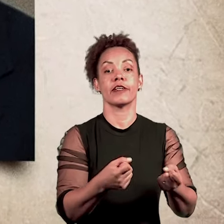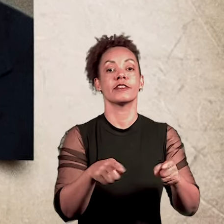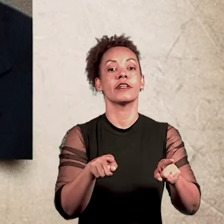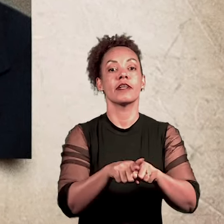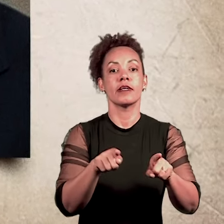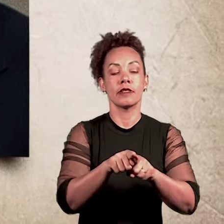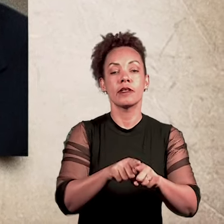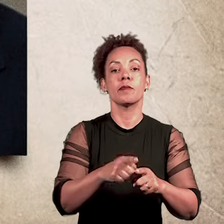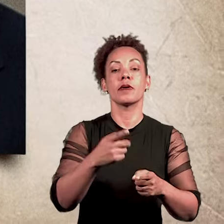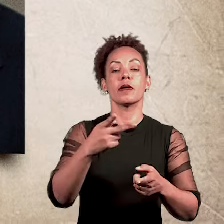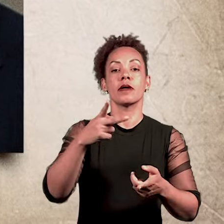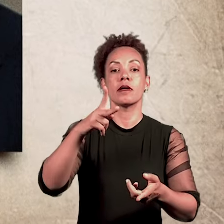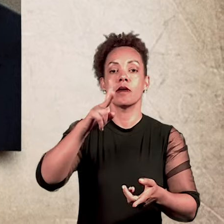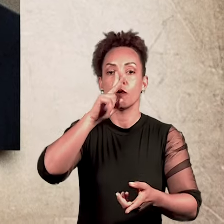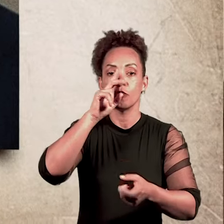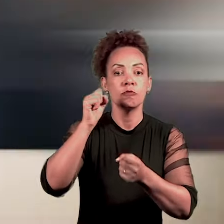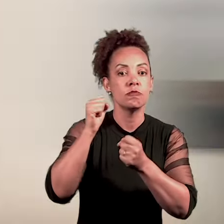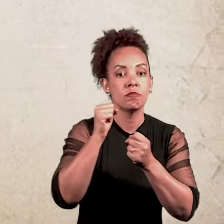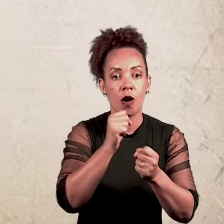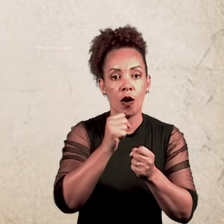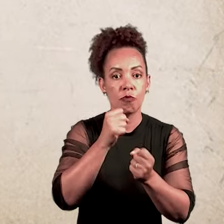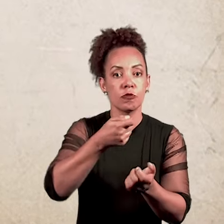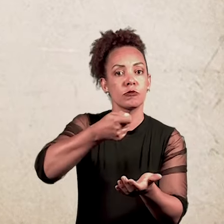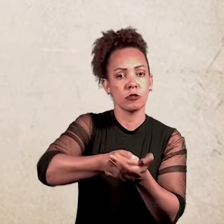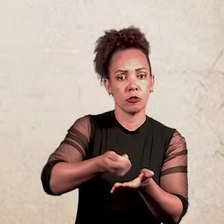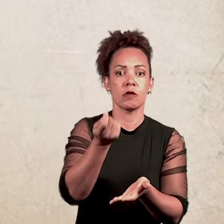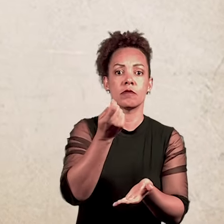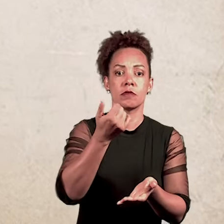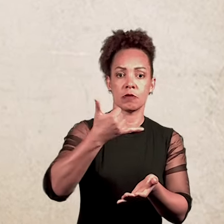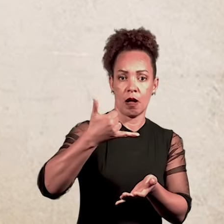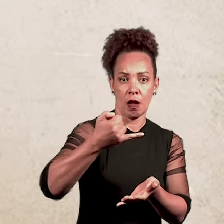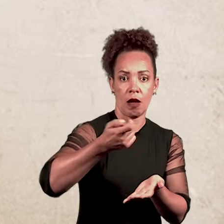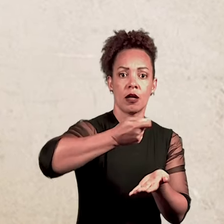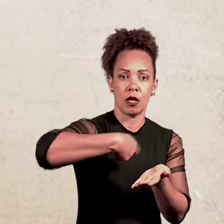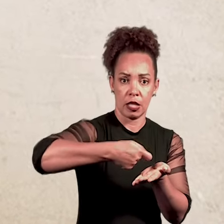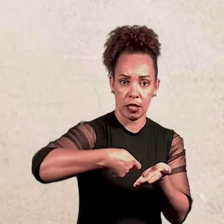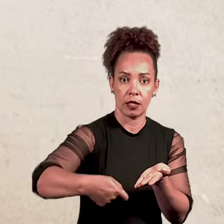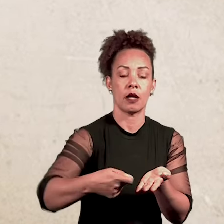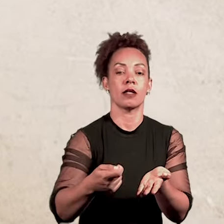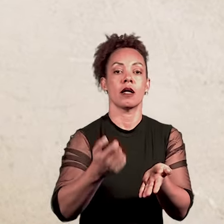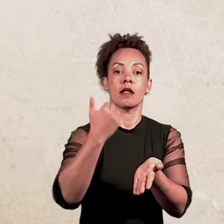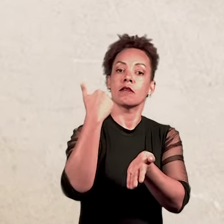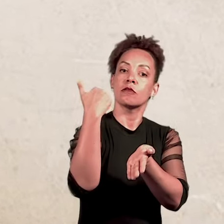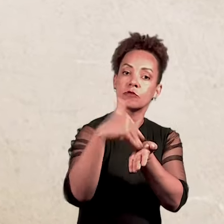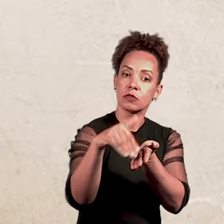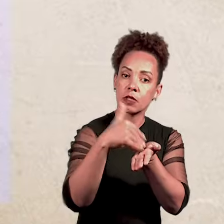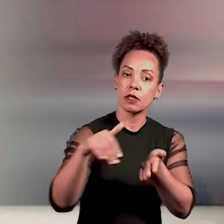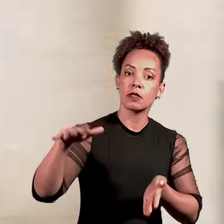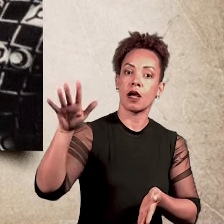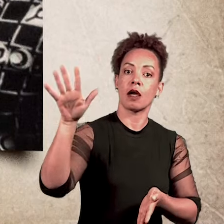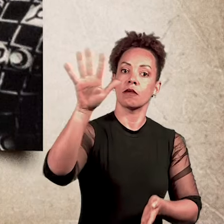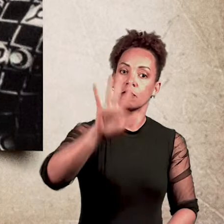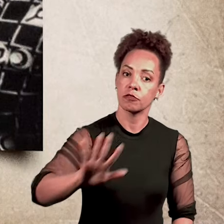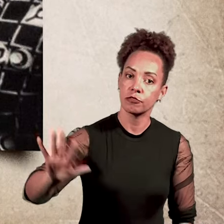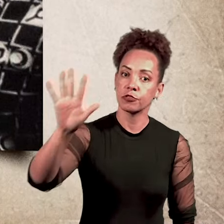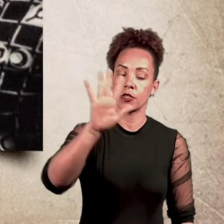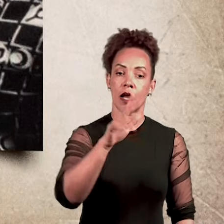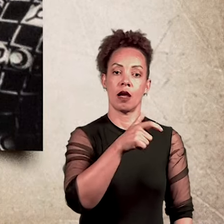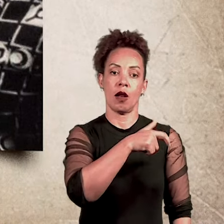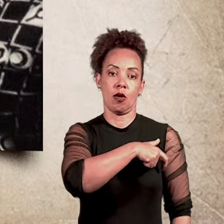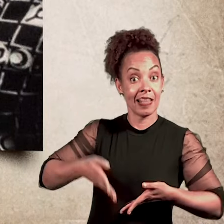decisão e de caneta forte, né, do secretário-geral da CEPLAC, José Haroldo Castro